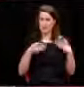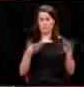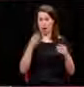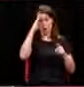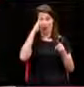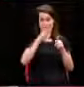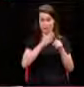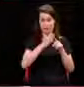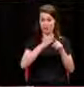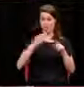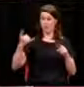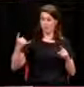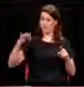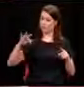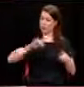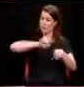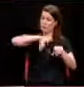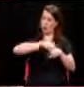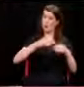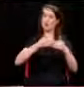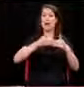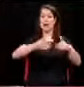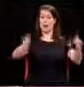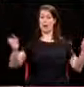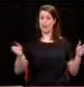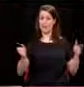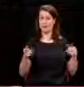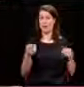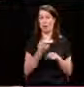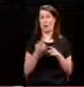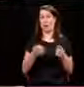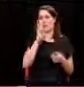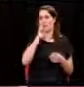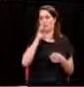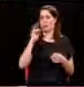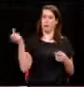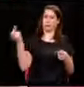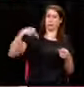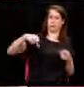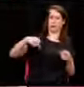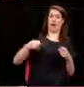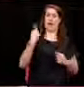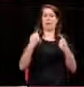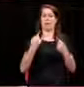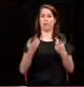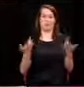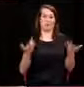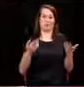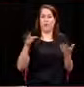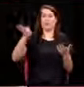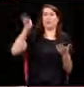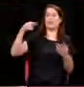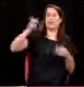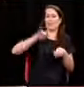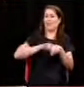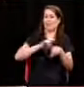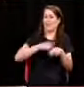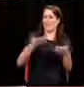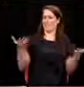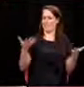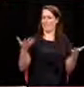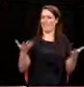vamos passar mal ou que vamos precisar de uma ambulância ou de alguma assistência urgente. E é nesse sentido que estamos a trabalhar.